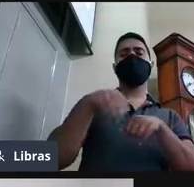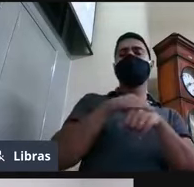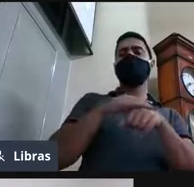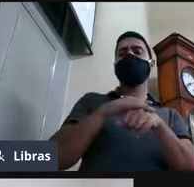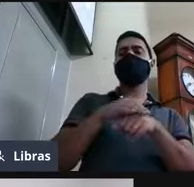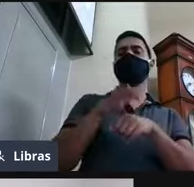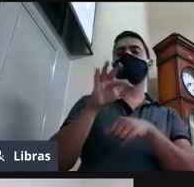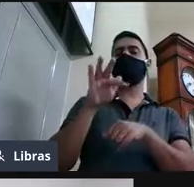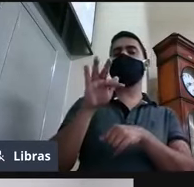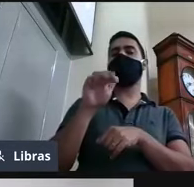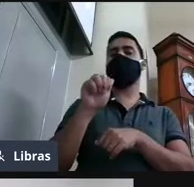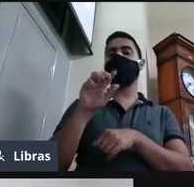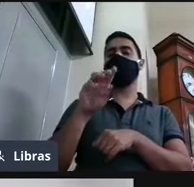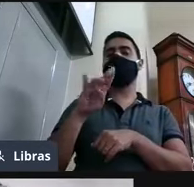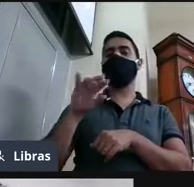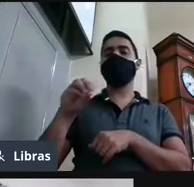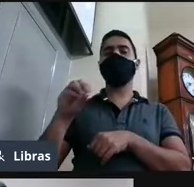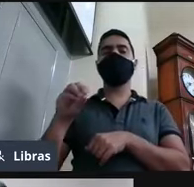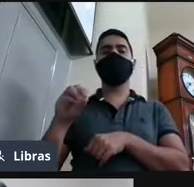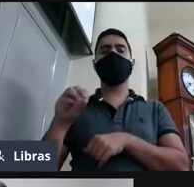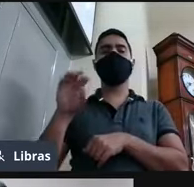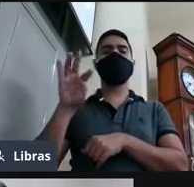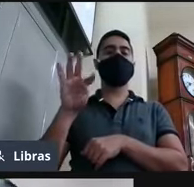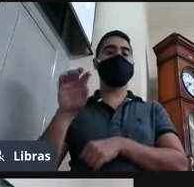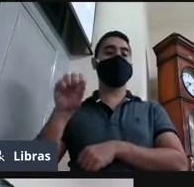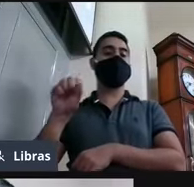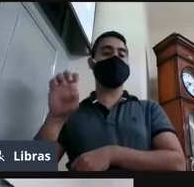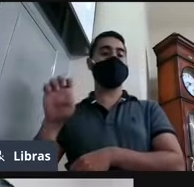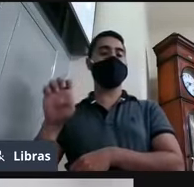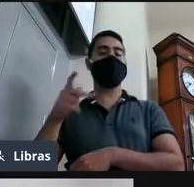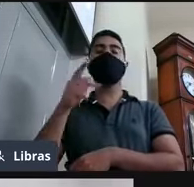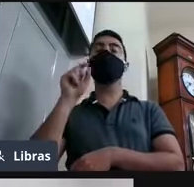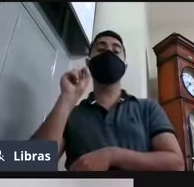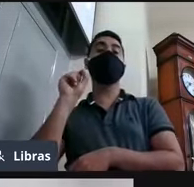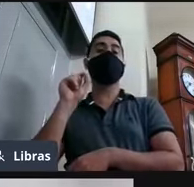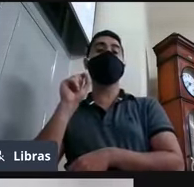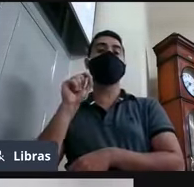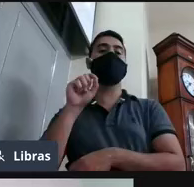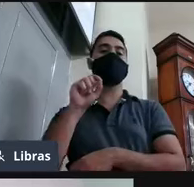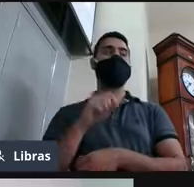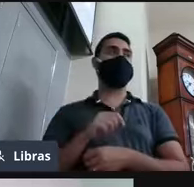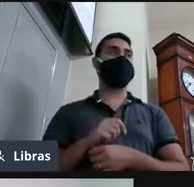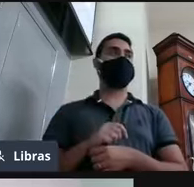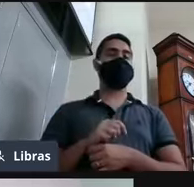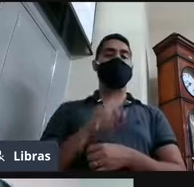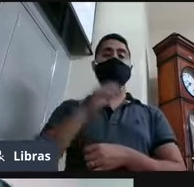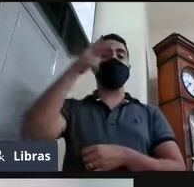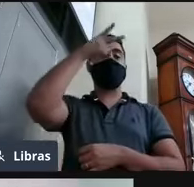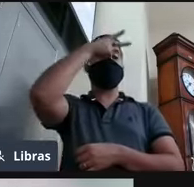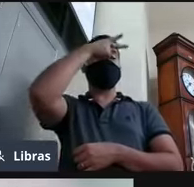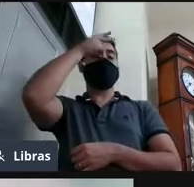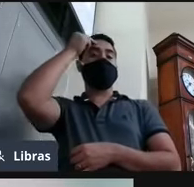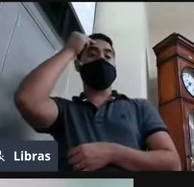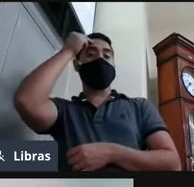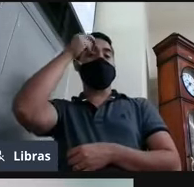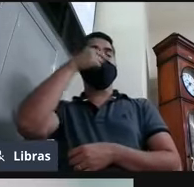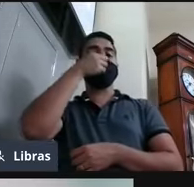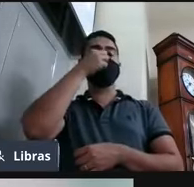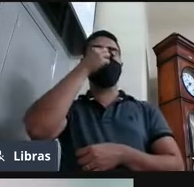doutor Fábio Batista, o Tribunal de Contas e na Constituição diz que quando o prefeito não